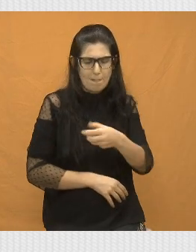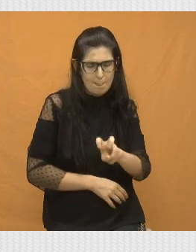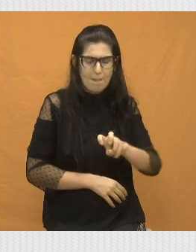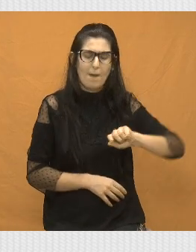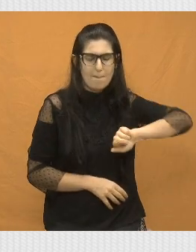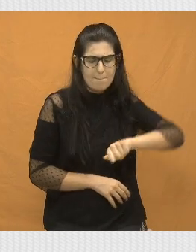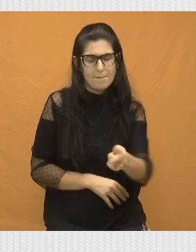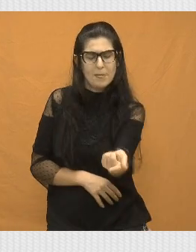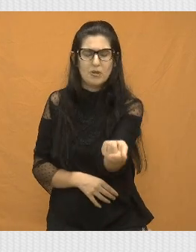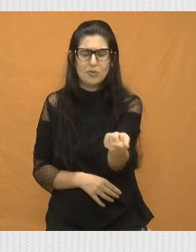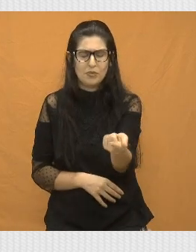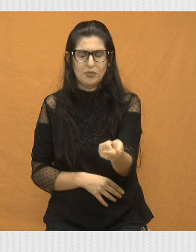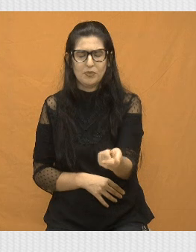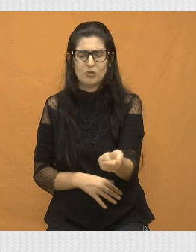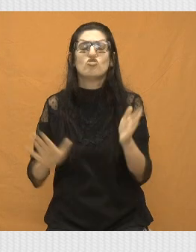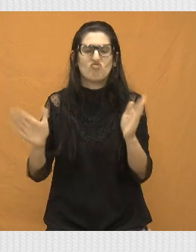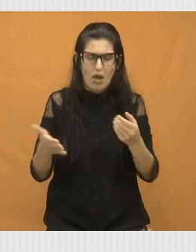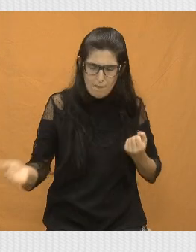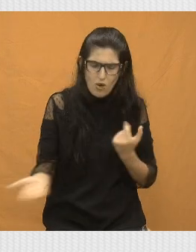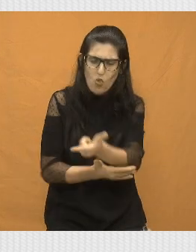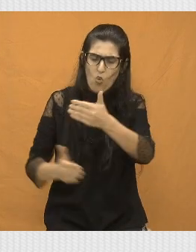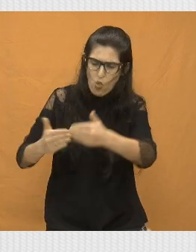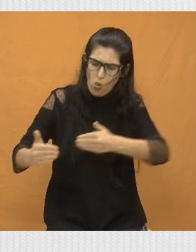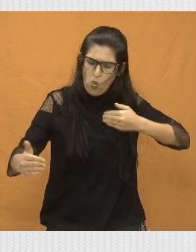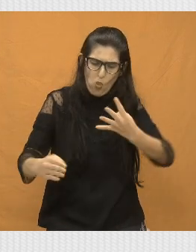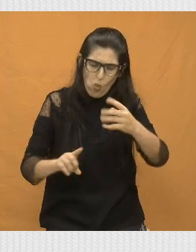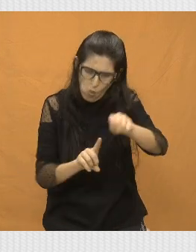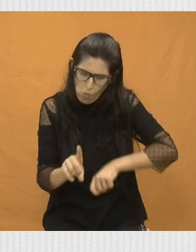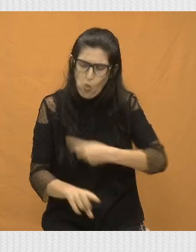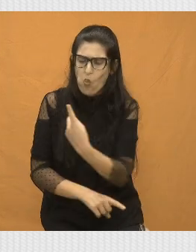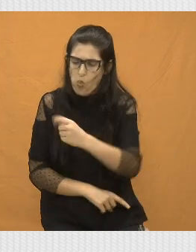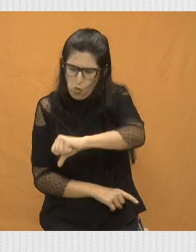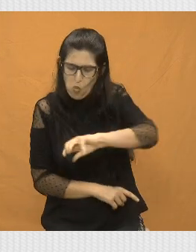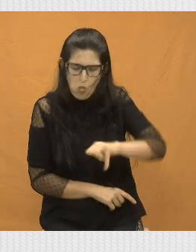104.925.000 e liquidado no primeiro quadrimestre